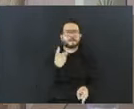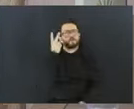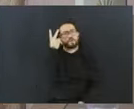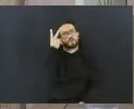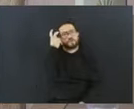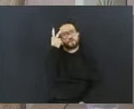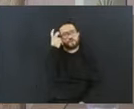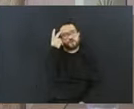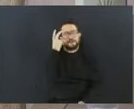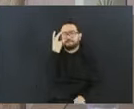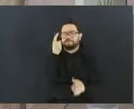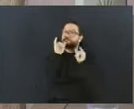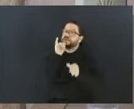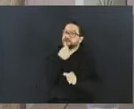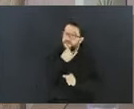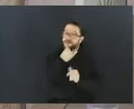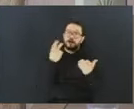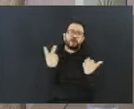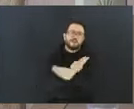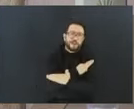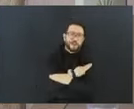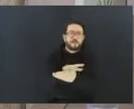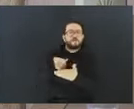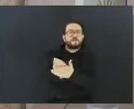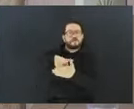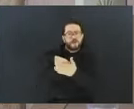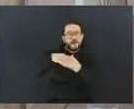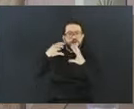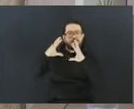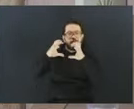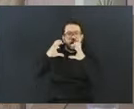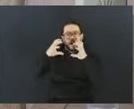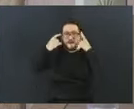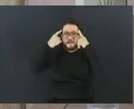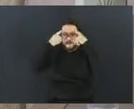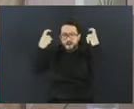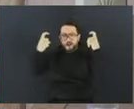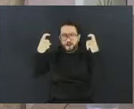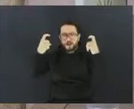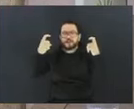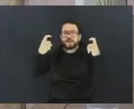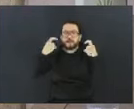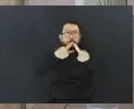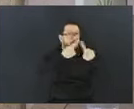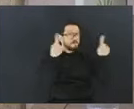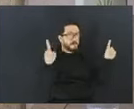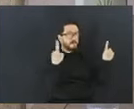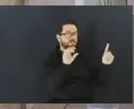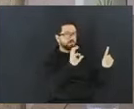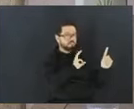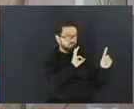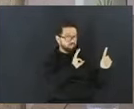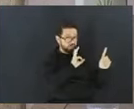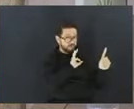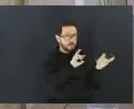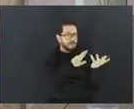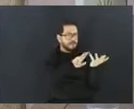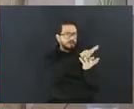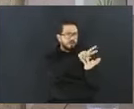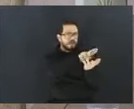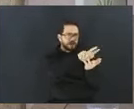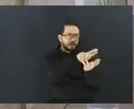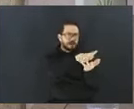maculando aí esse esporte, mas todos os nossos meios de policiamento, através do Centro de Monitoramento da